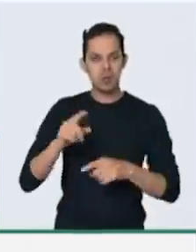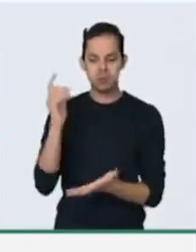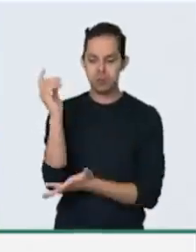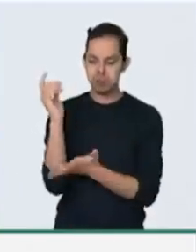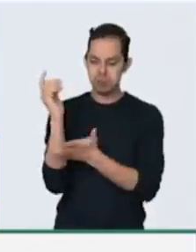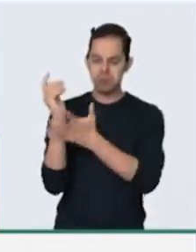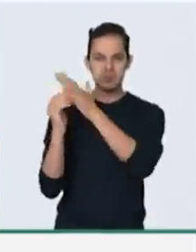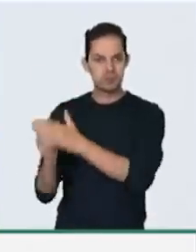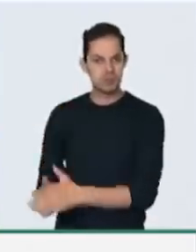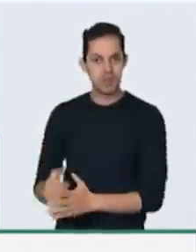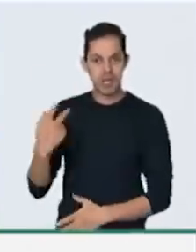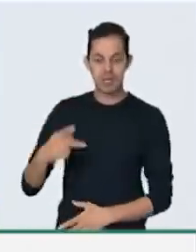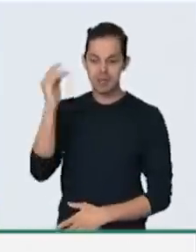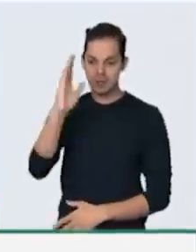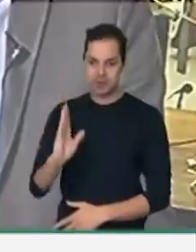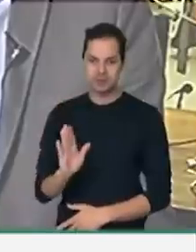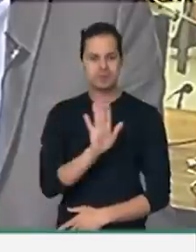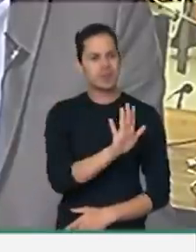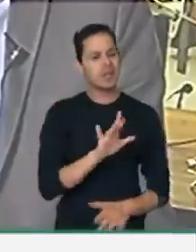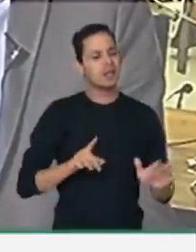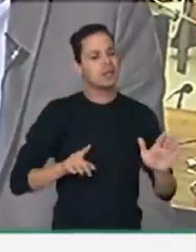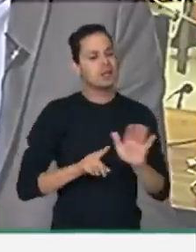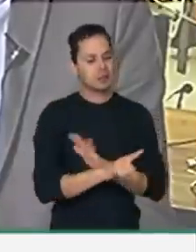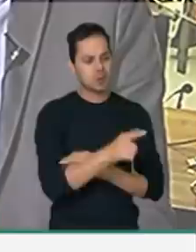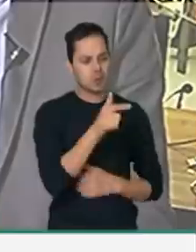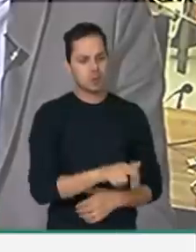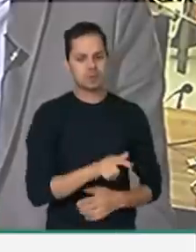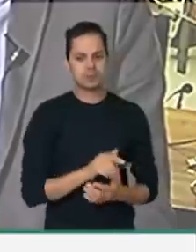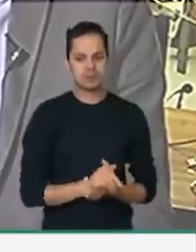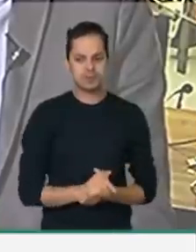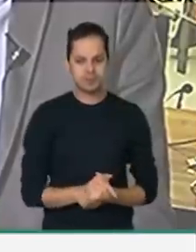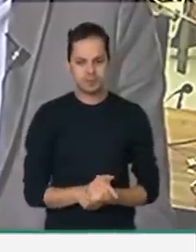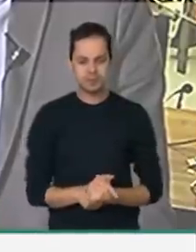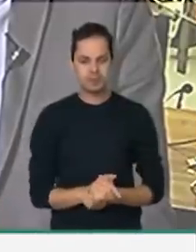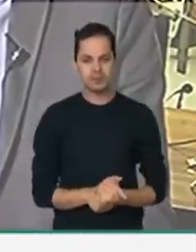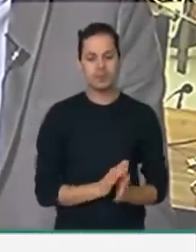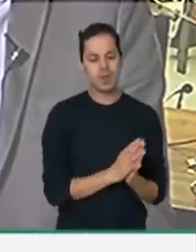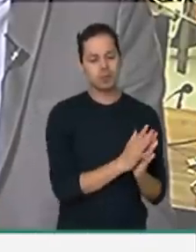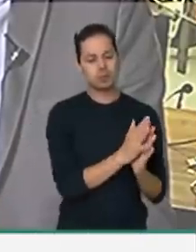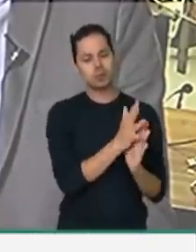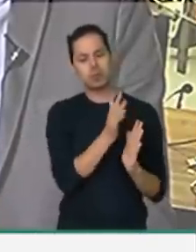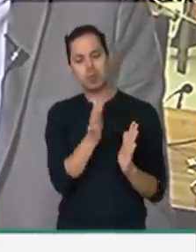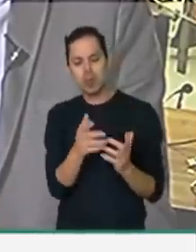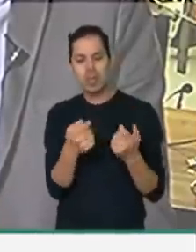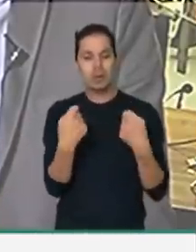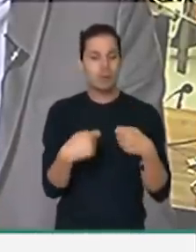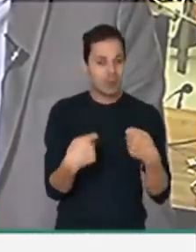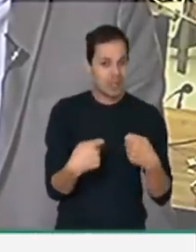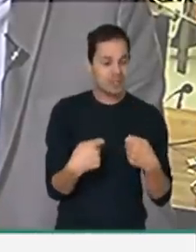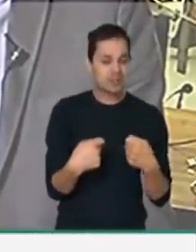processo de inovação no Brasil. Mas, deputado, existe então um processo, vai ser necessário um processo